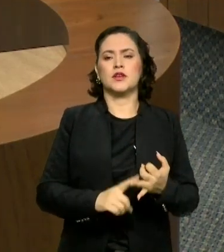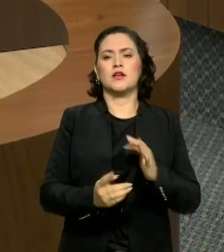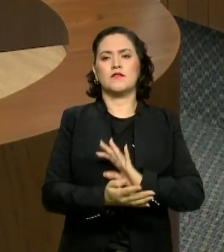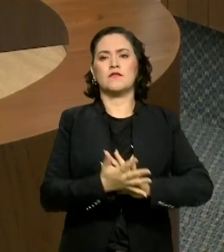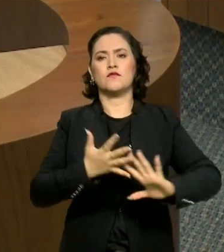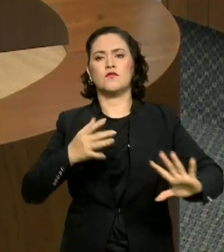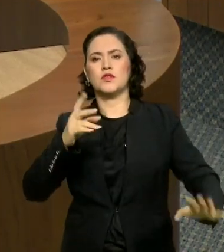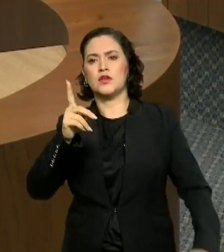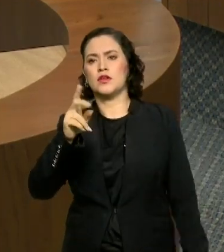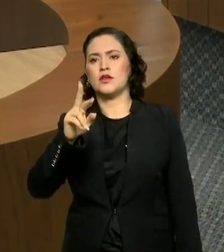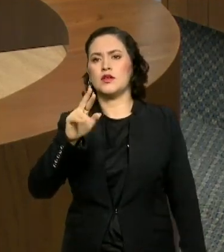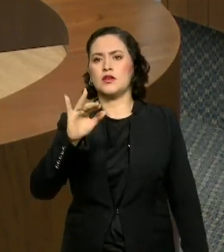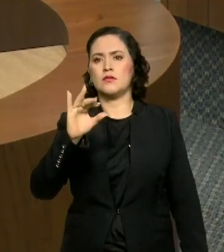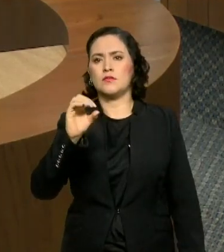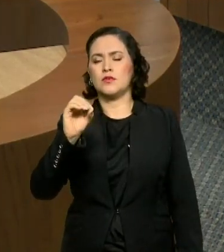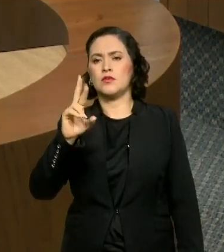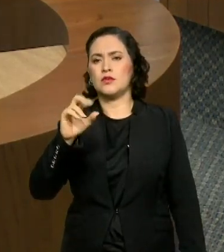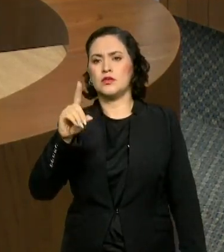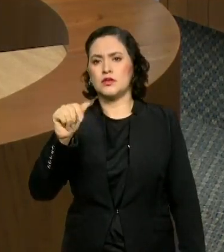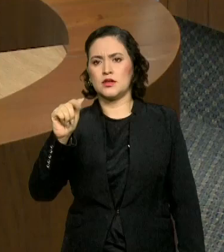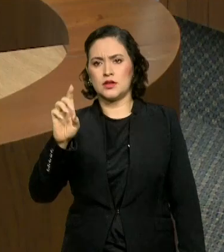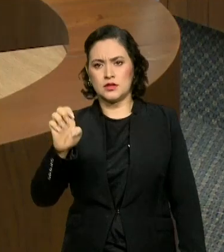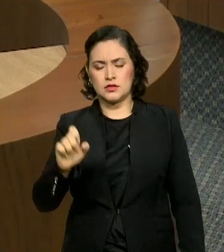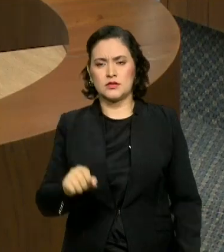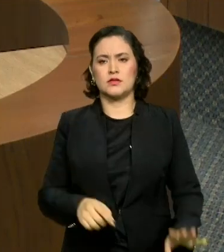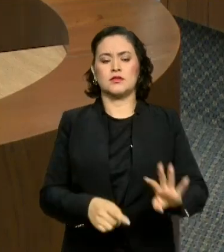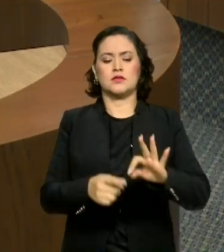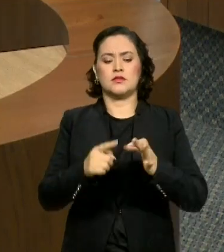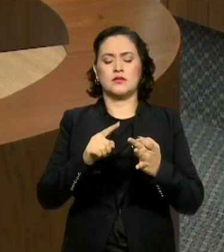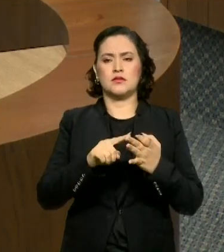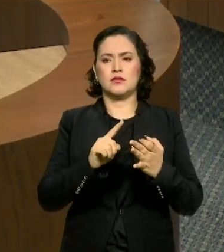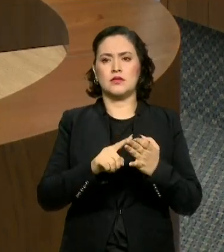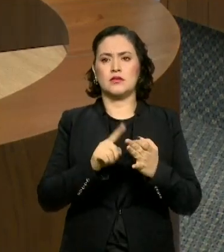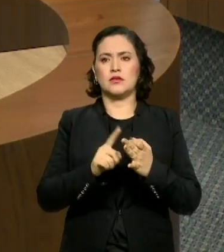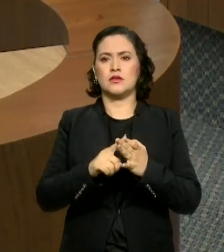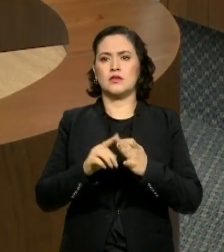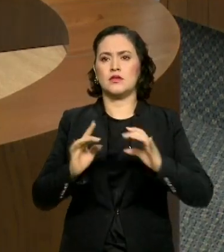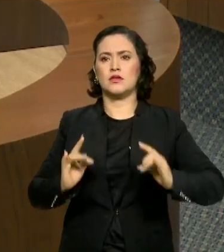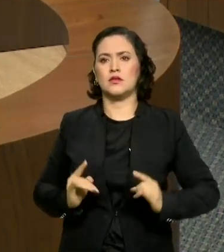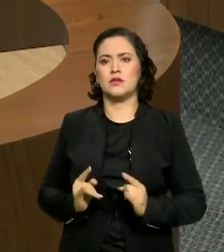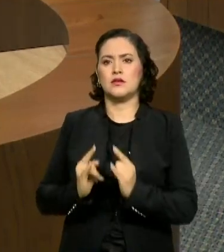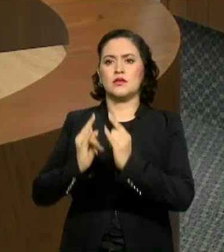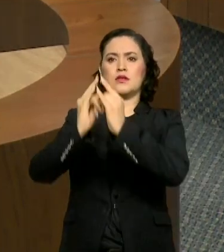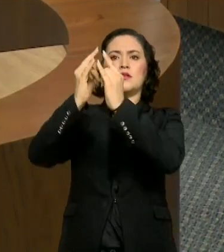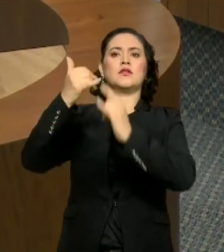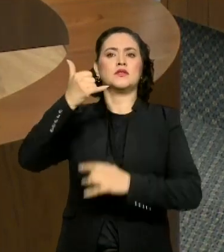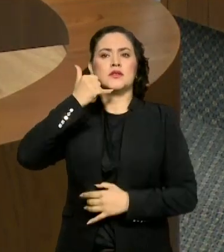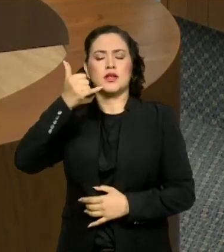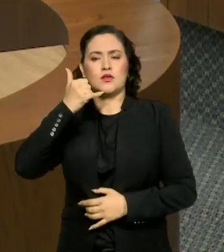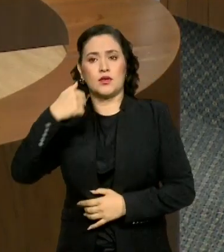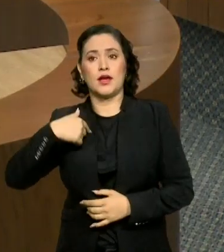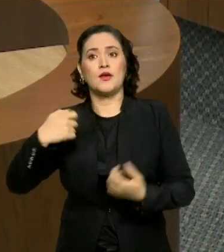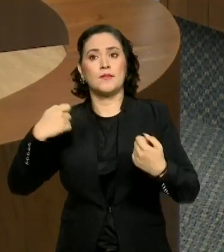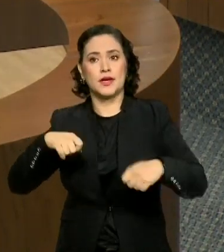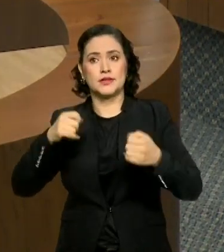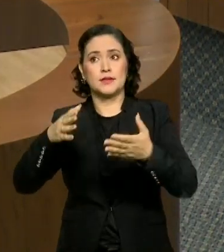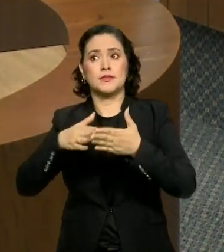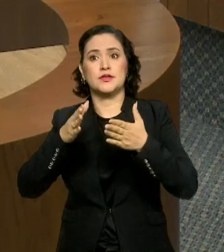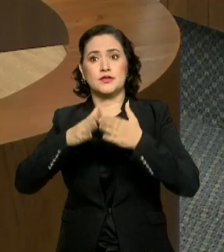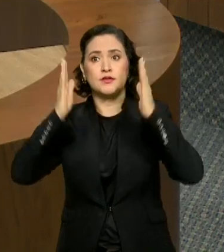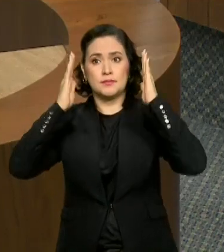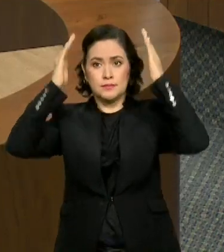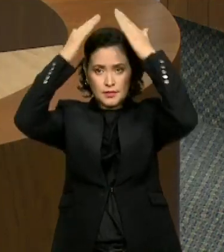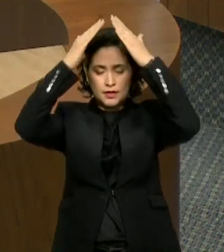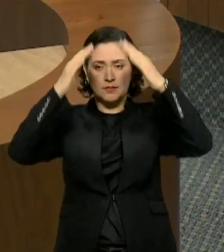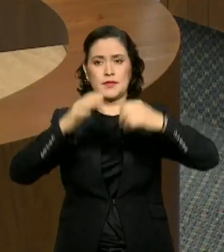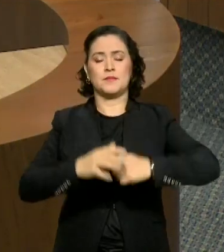aquele episódio que eu tive que conclamar até o Papa, todos vocês lembram, o estacionamento em Baia, tanto de um lado